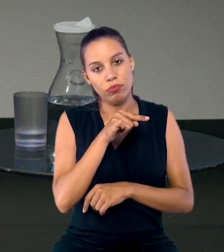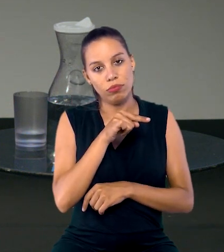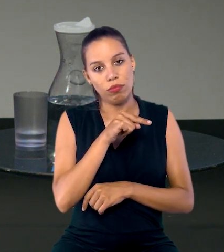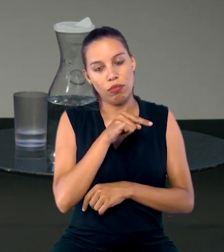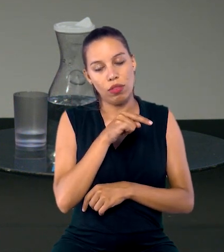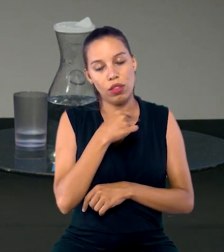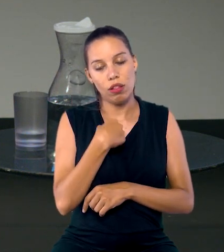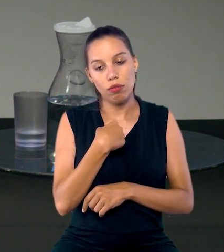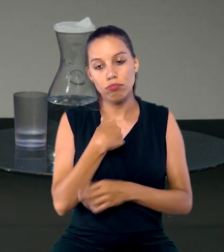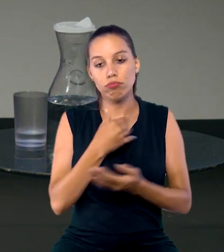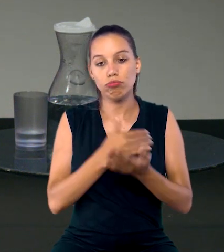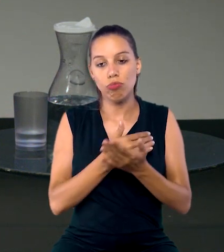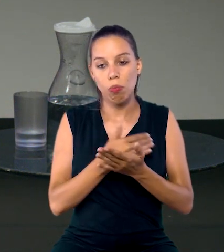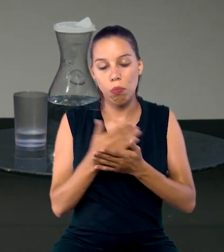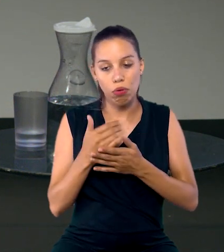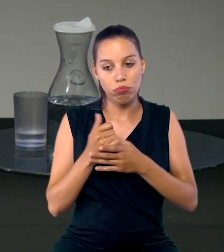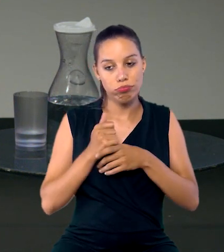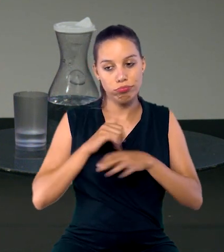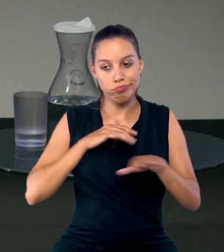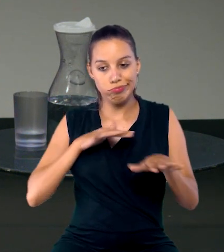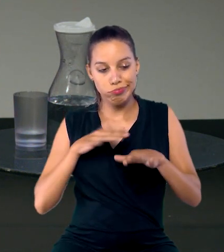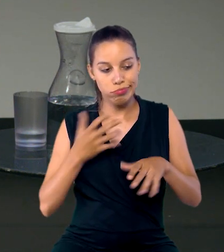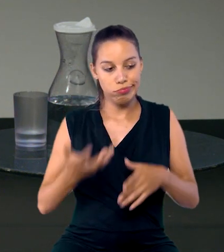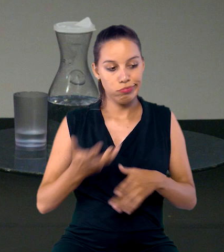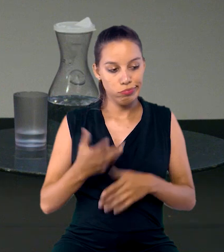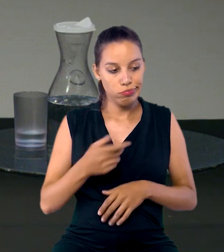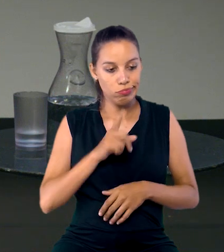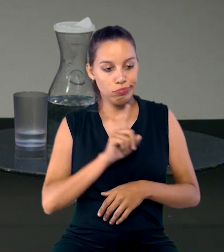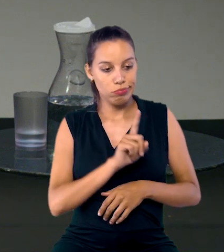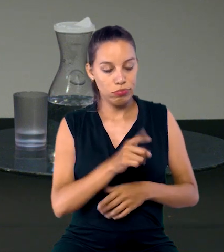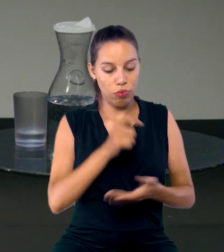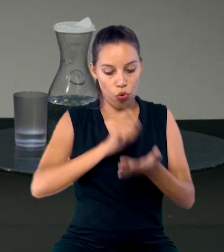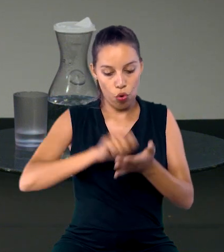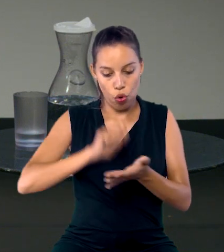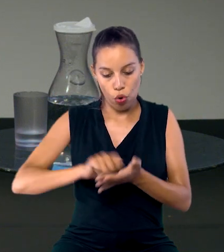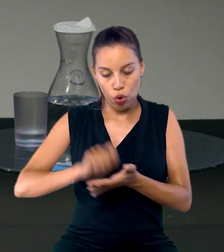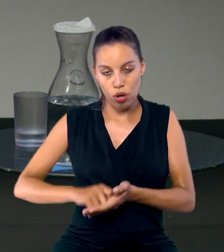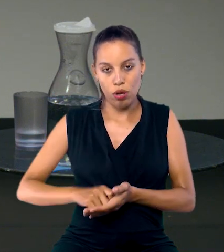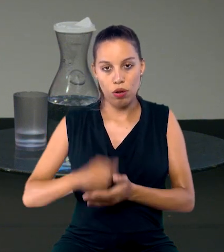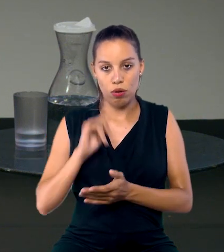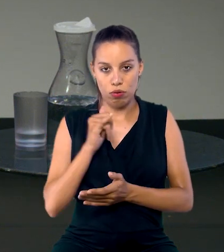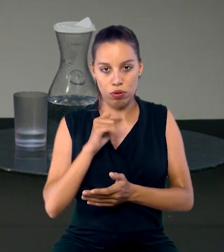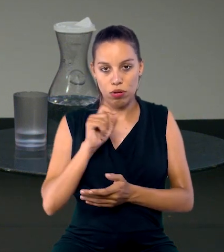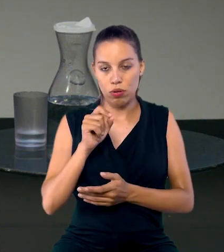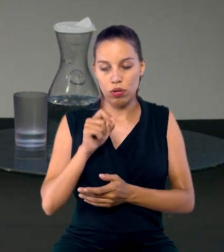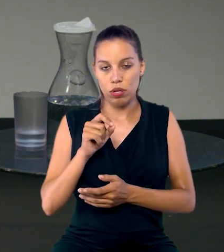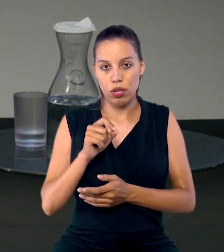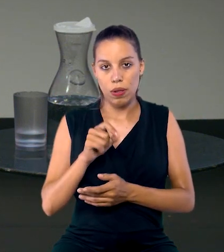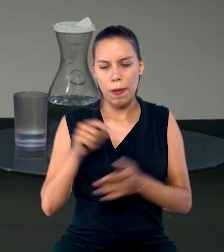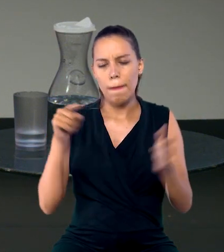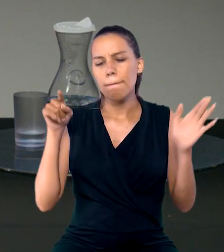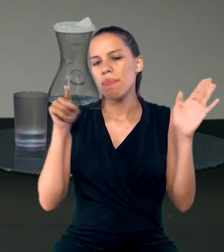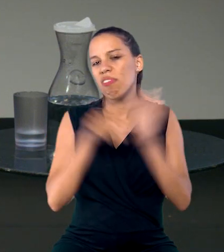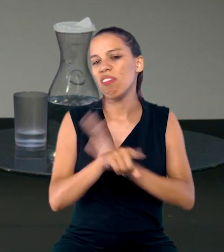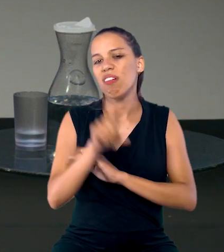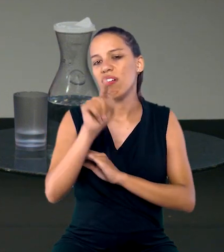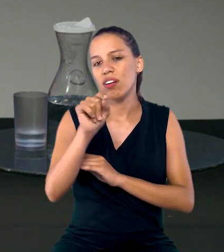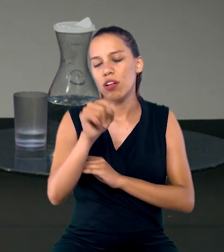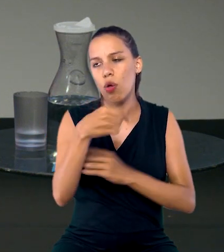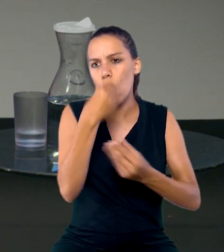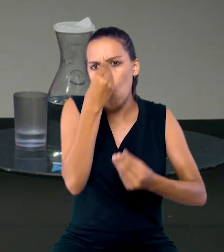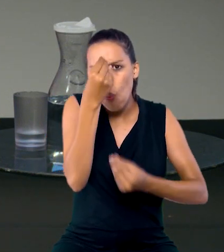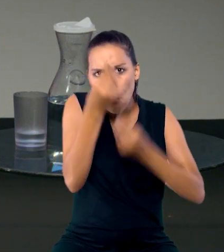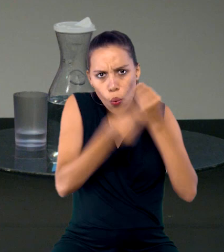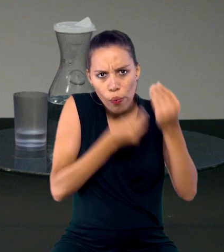me moveu, o que eu quis contar e o que eu contei era assim, a pergunta que me movia era